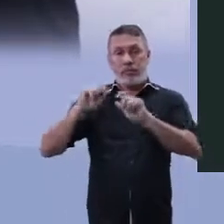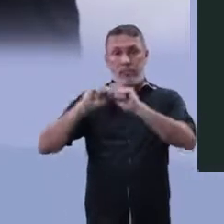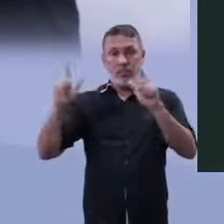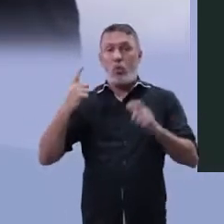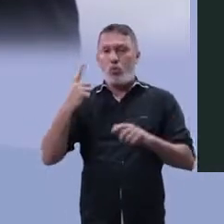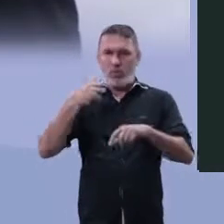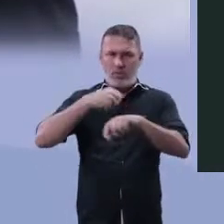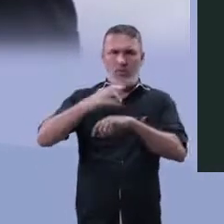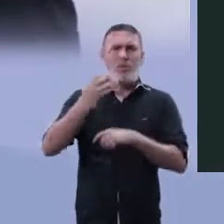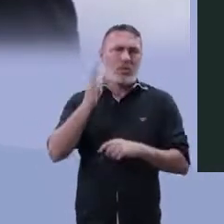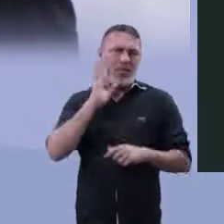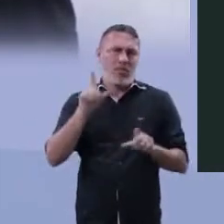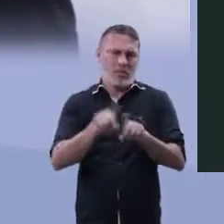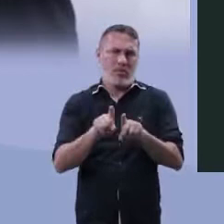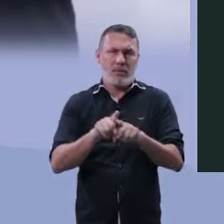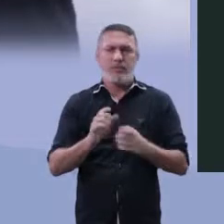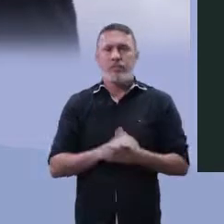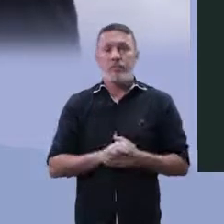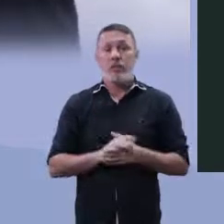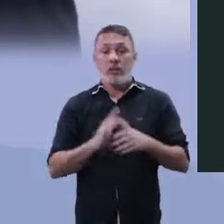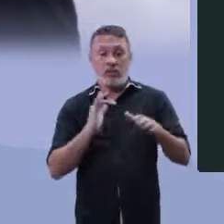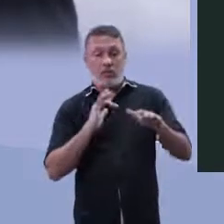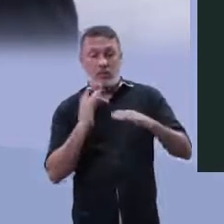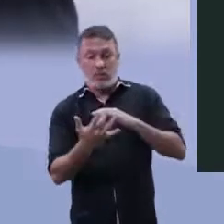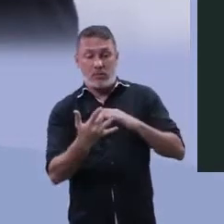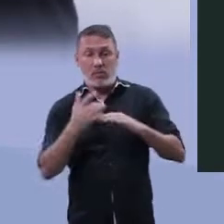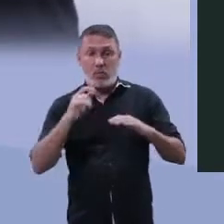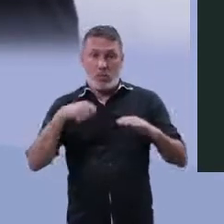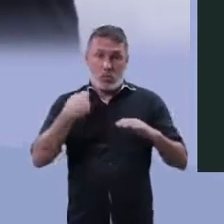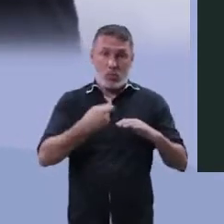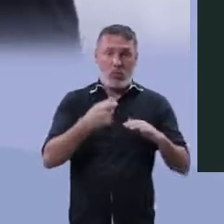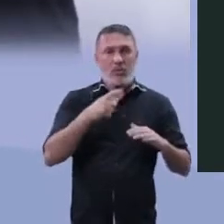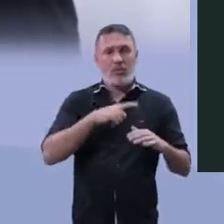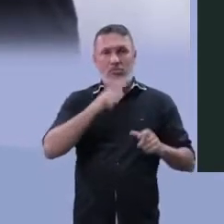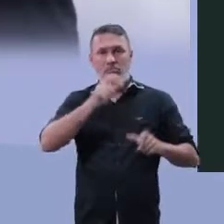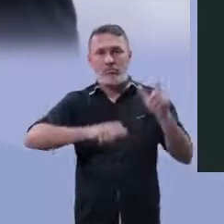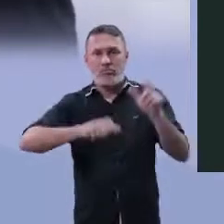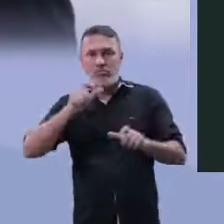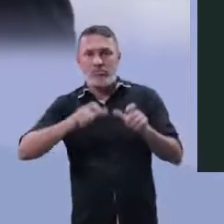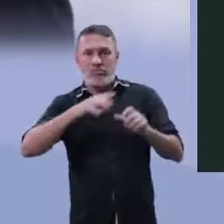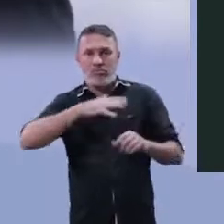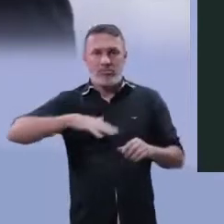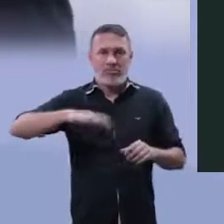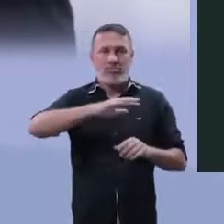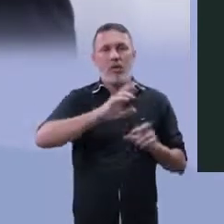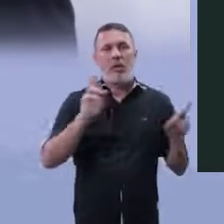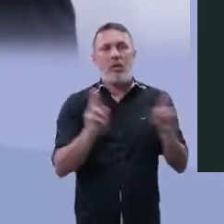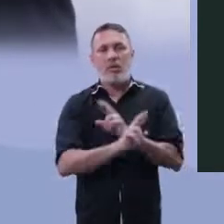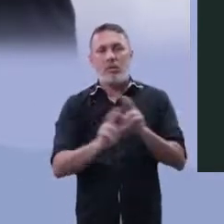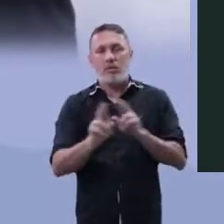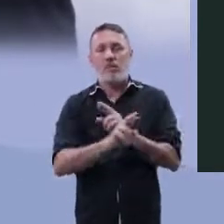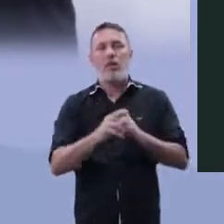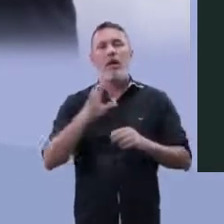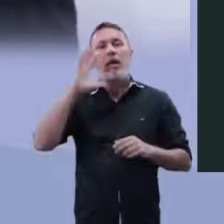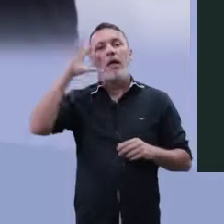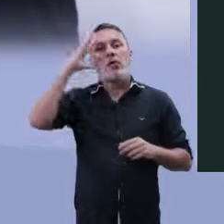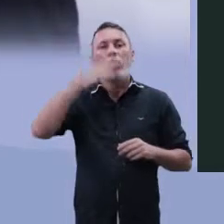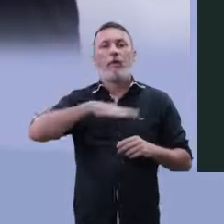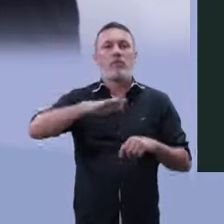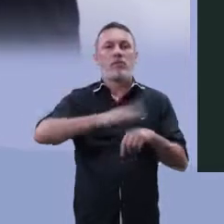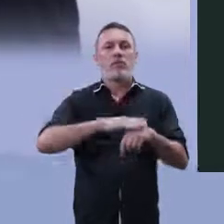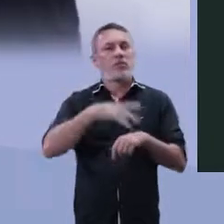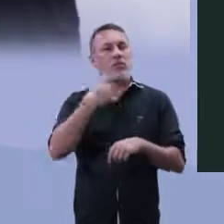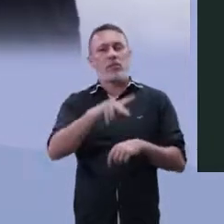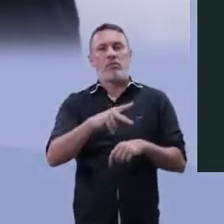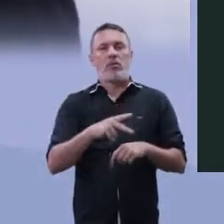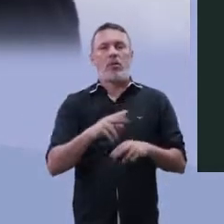fenômeno. Né? Aí tem uma fala do Wasserman e do Faust, né, que é muito legal, olha só. Uma rede social consiste em um conjunto de